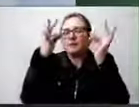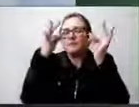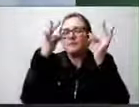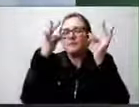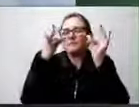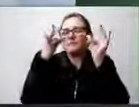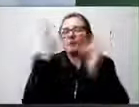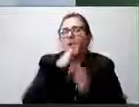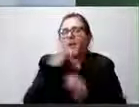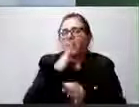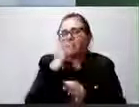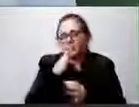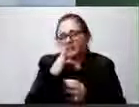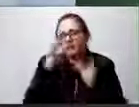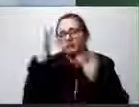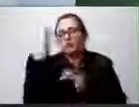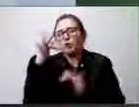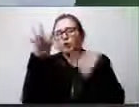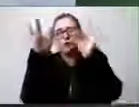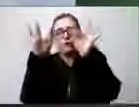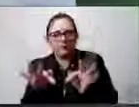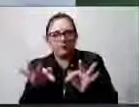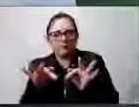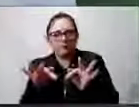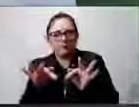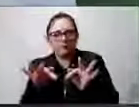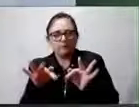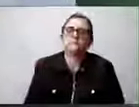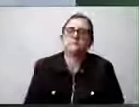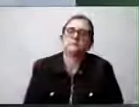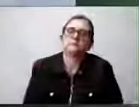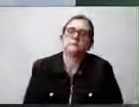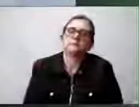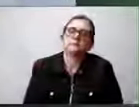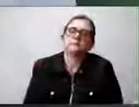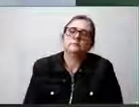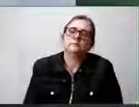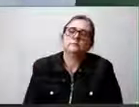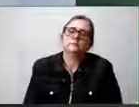né? Da região central para a periferia.